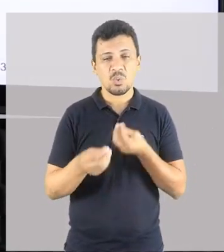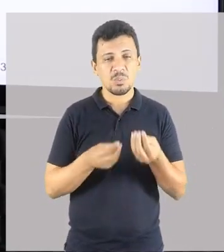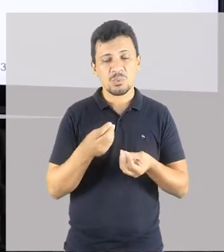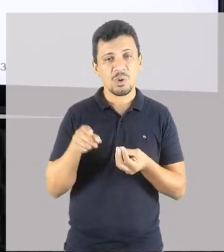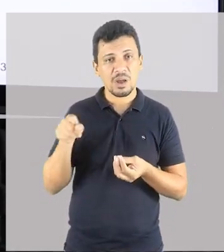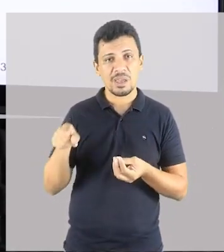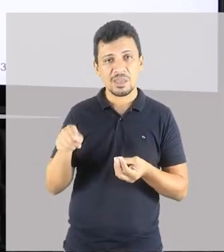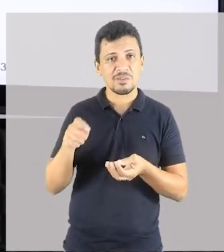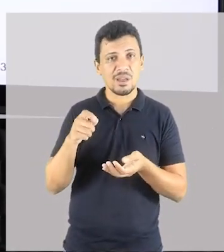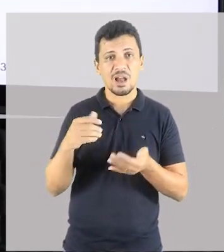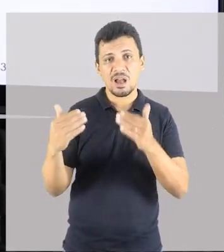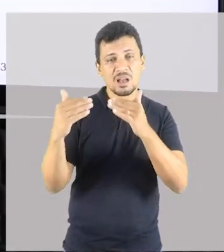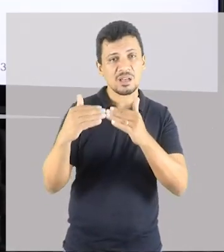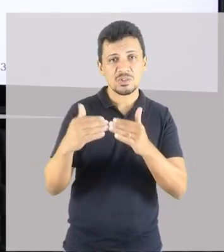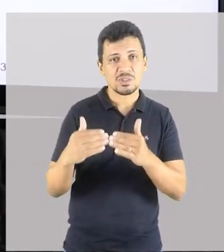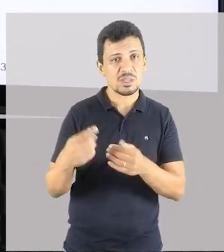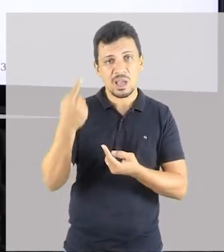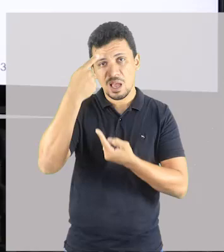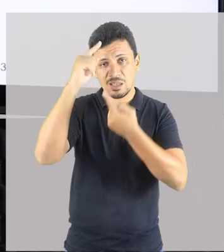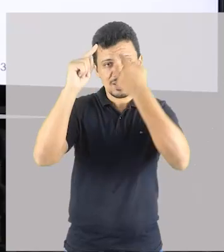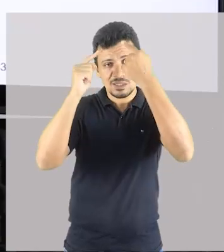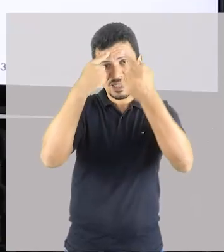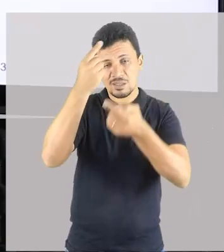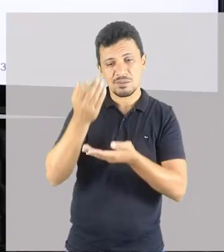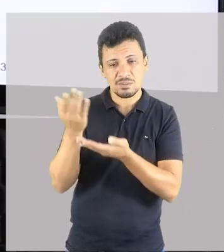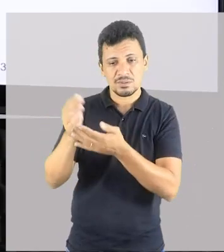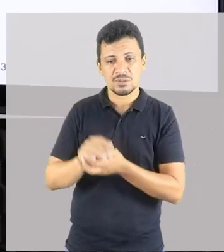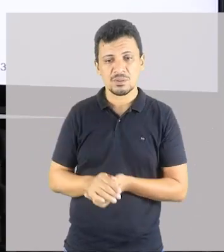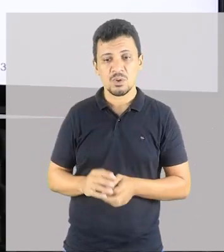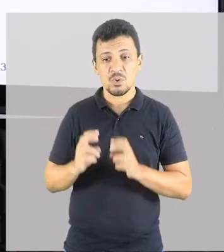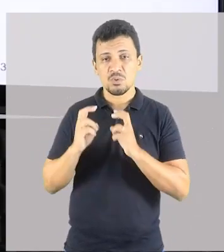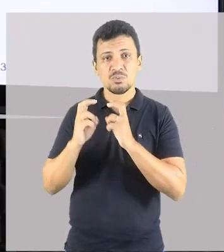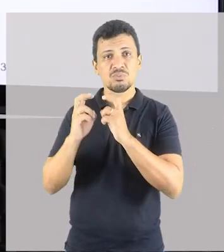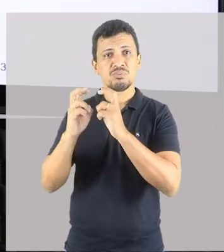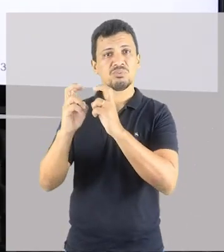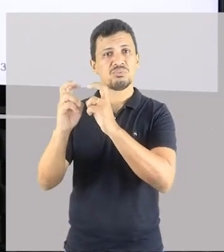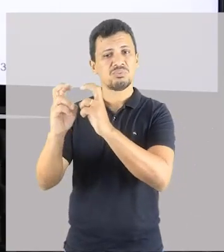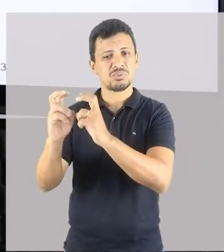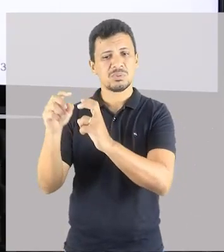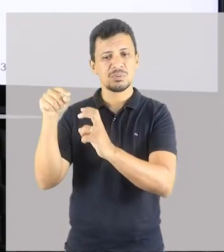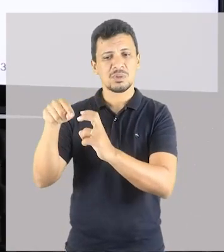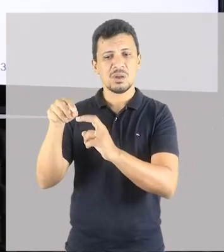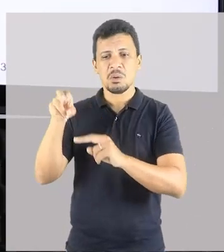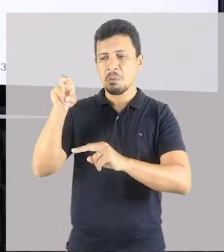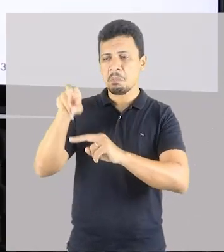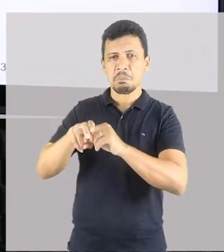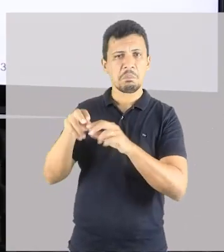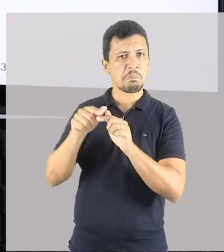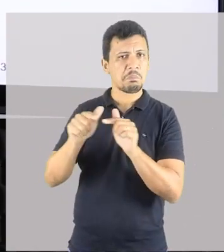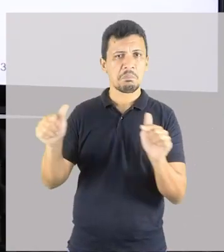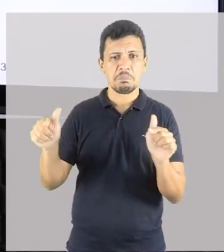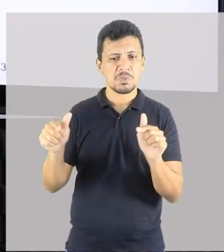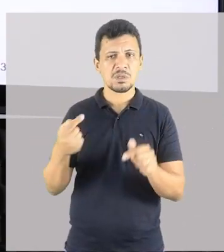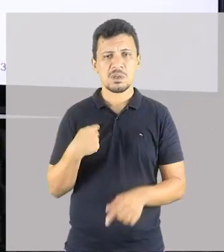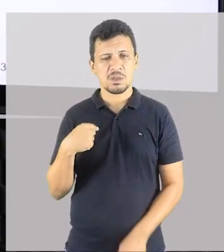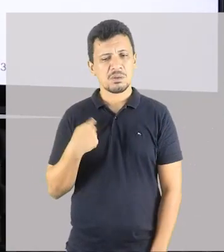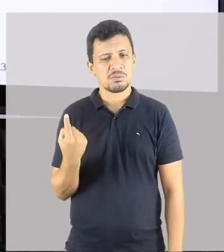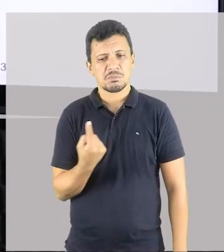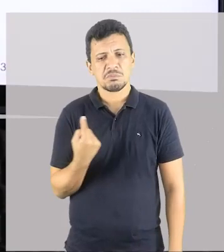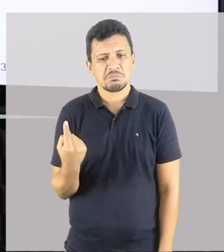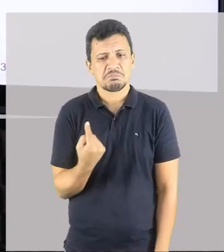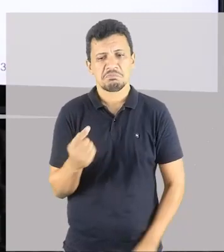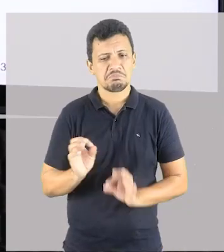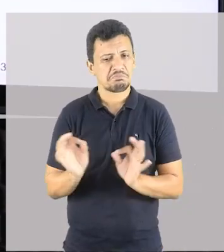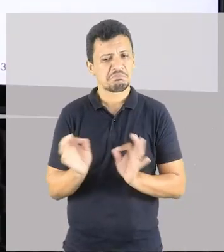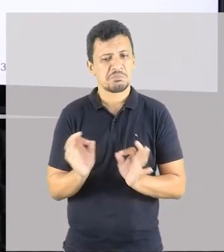como ele associa as ideias aqui. O bonde abre a viagem, no banco ninguém. Estou só, estou